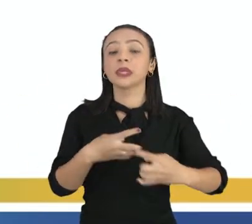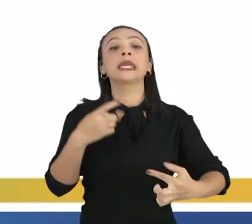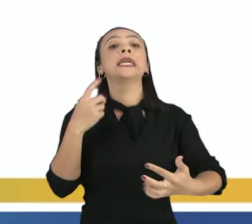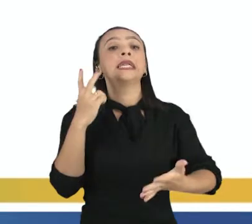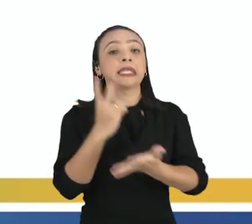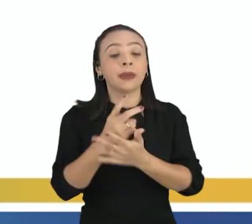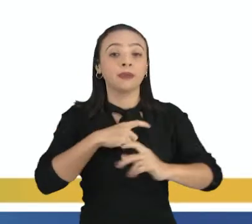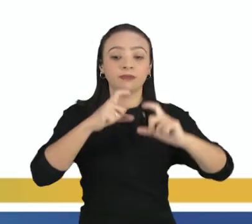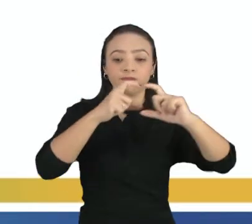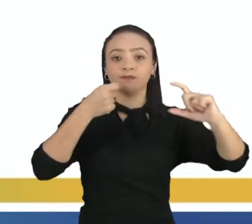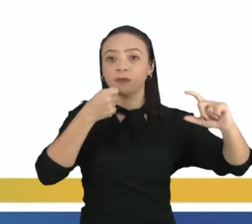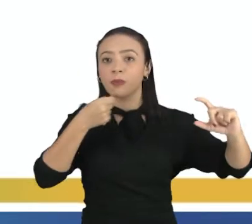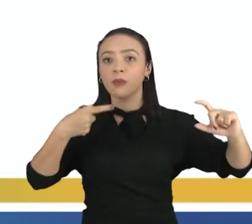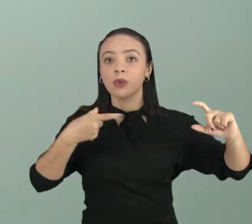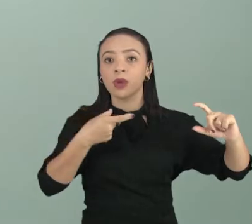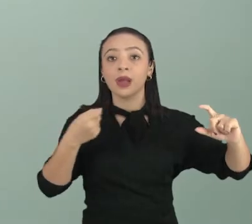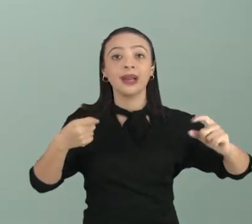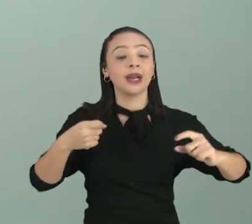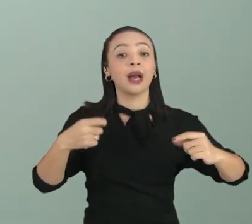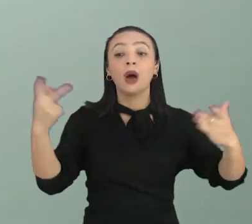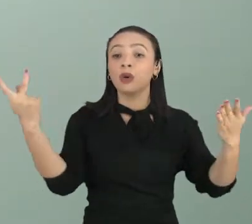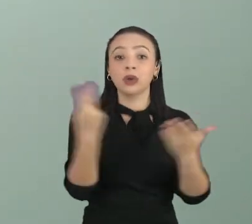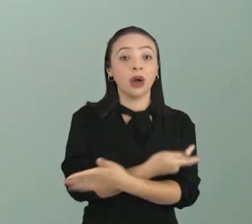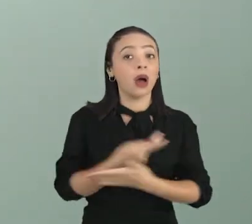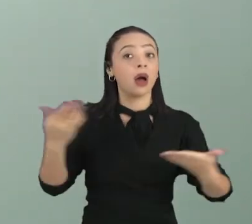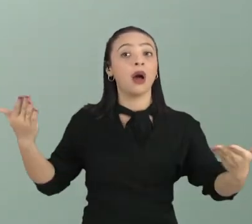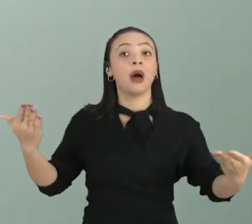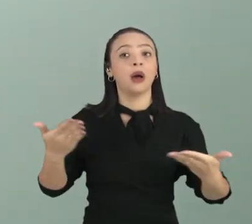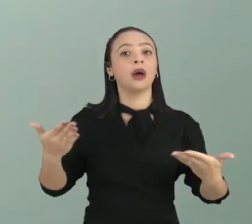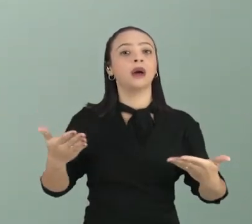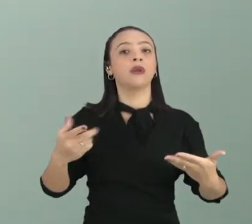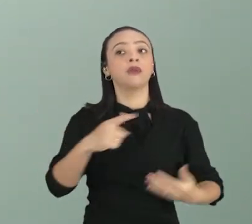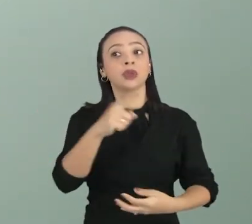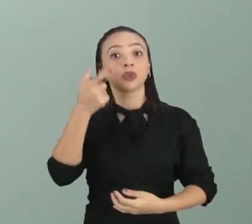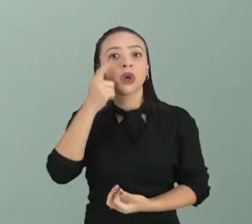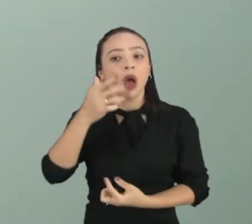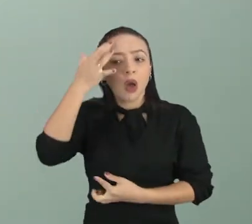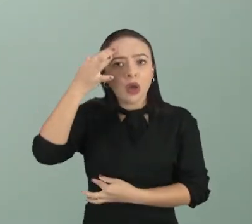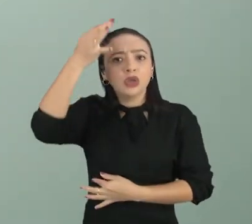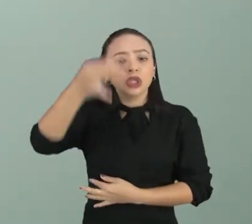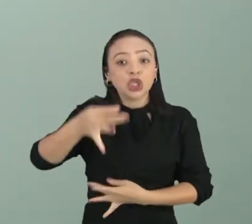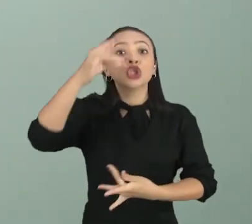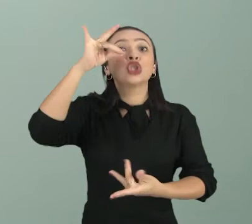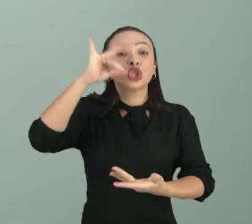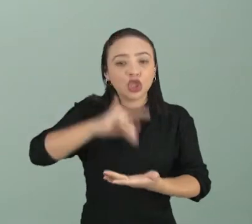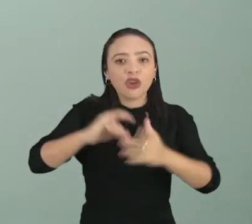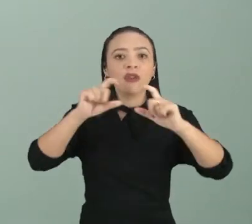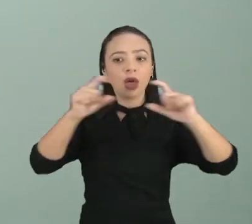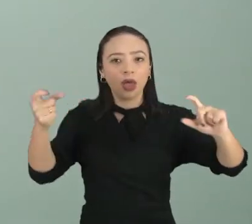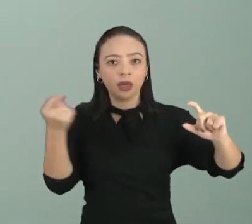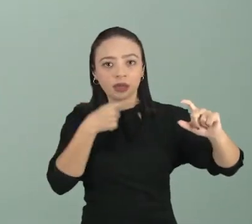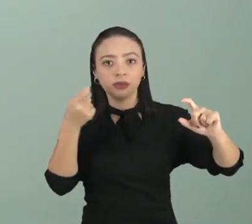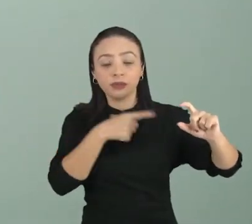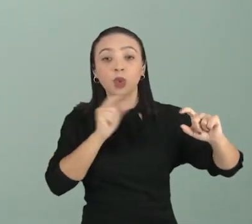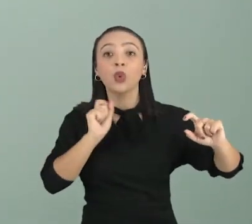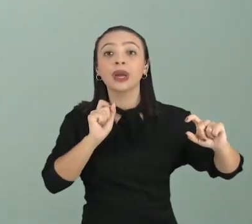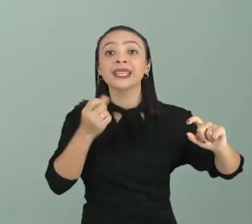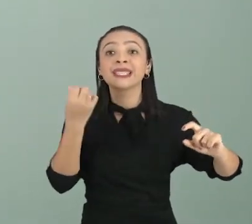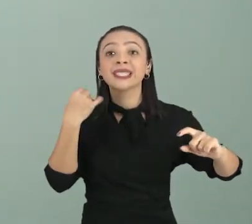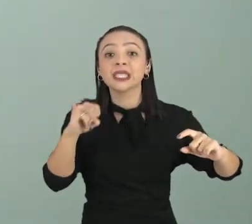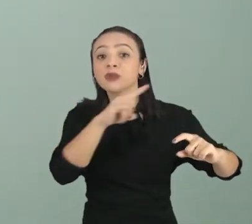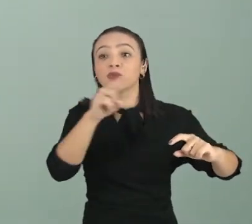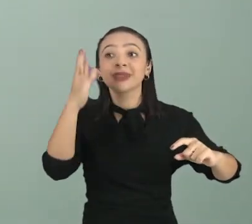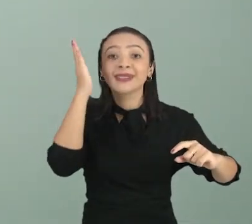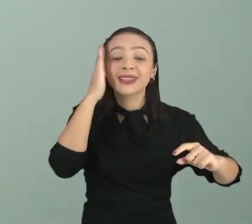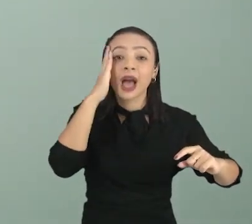em situações que estão acontecendo. Você só entende completamente uma charge se você